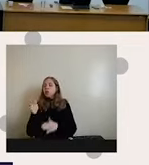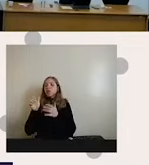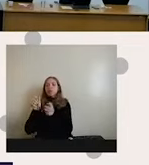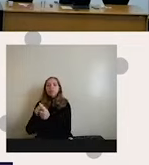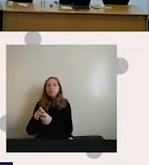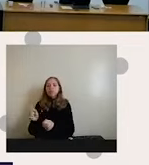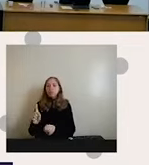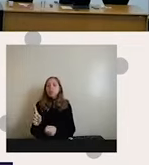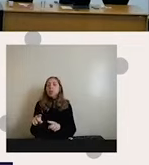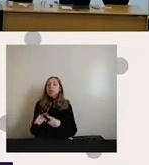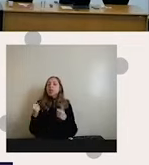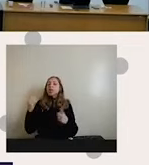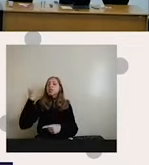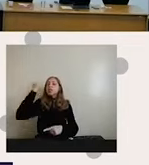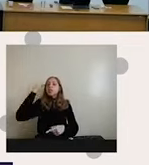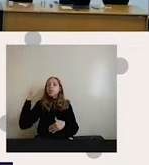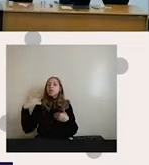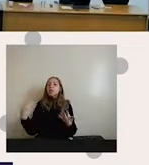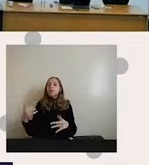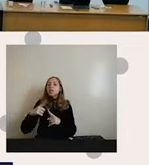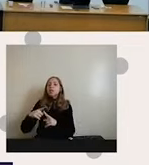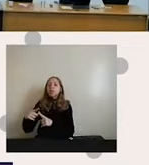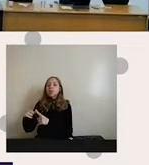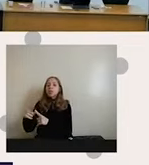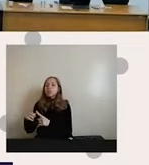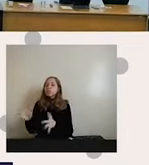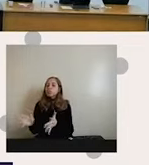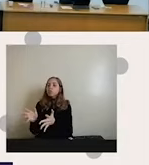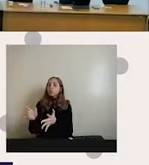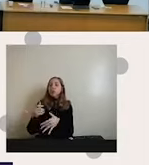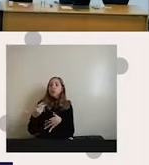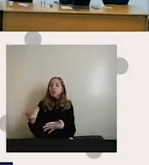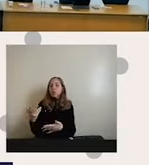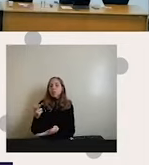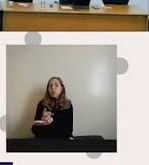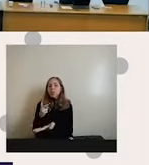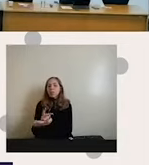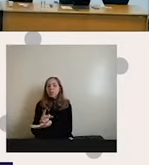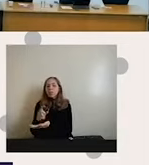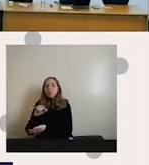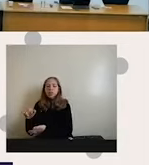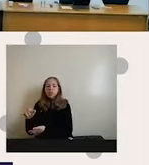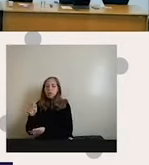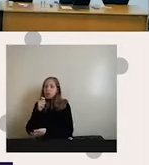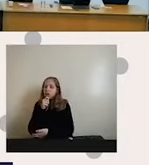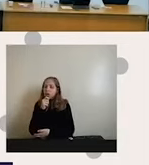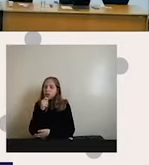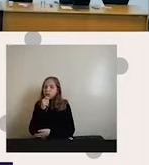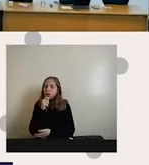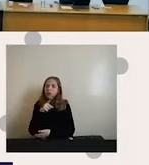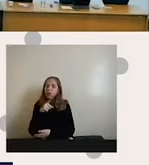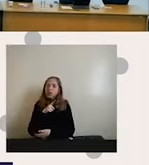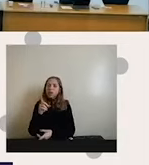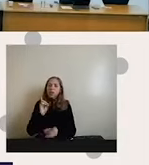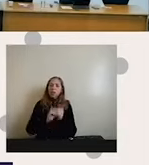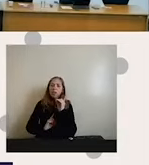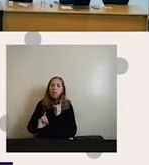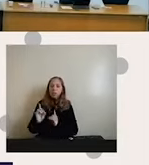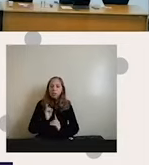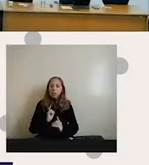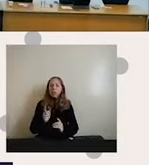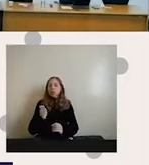grau de contribuição, né? Então a pessoa, mesmo que ela tivesse alguns episódios depressivos, mas pudesse estar controlado de alguma